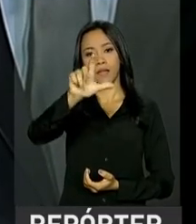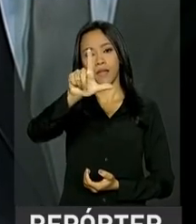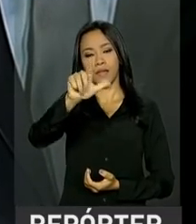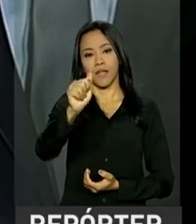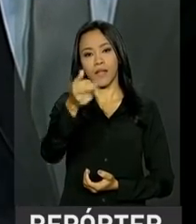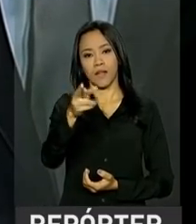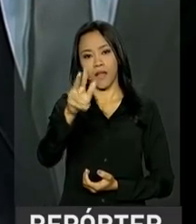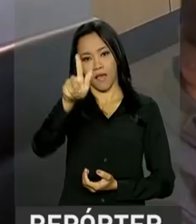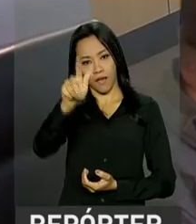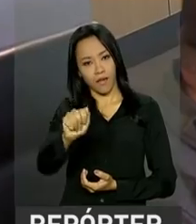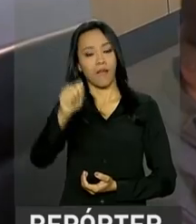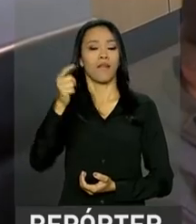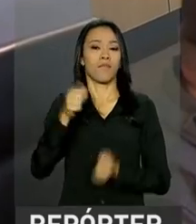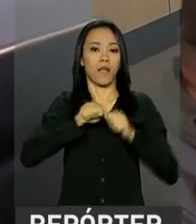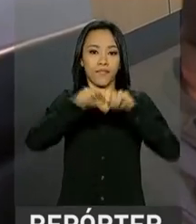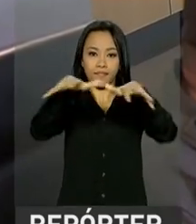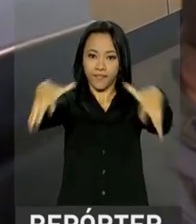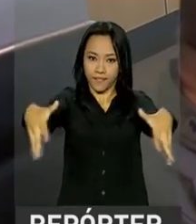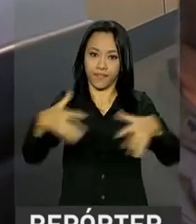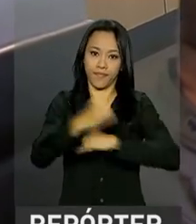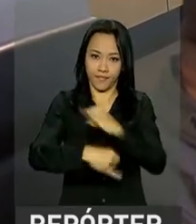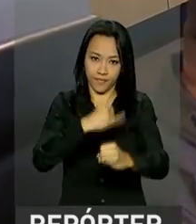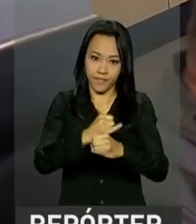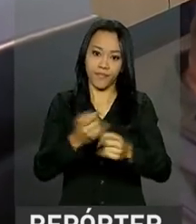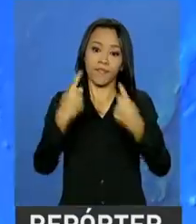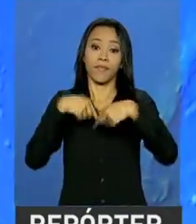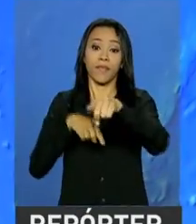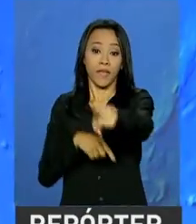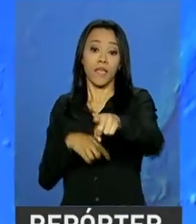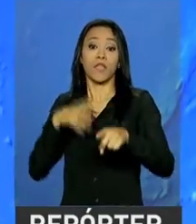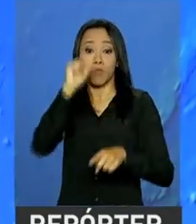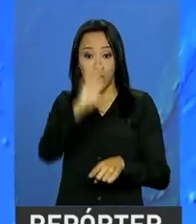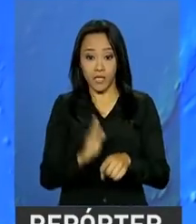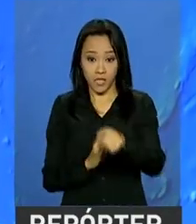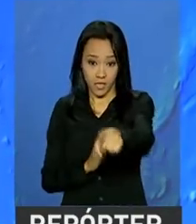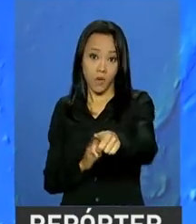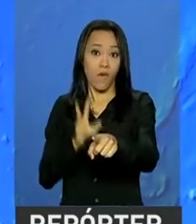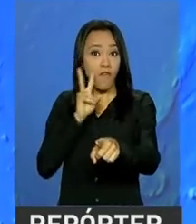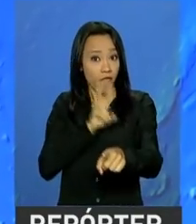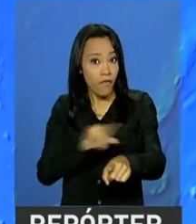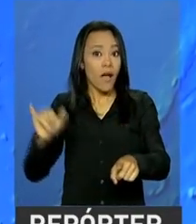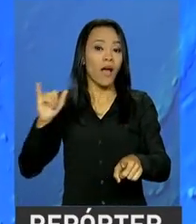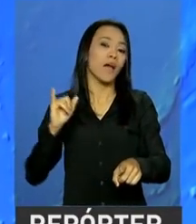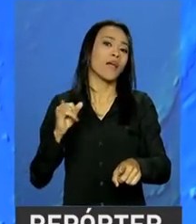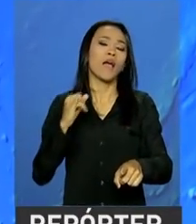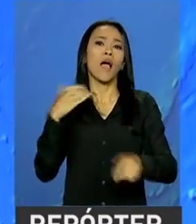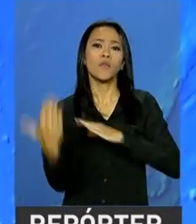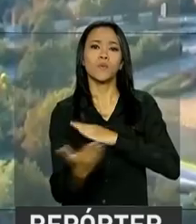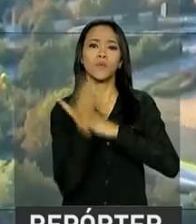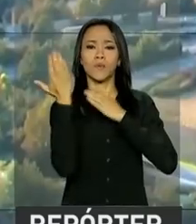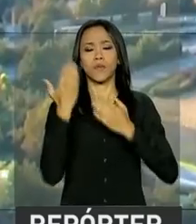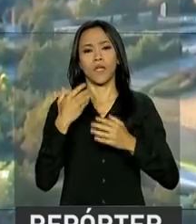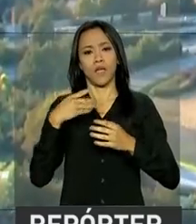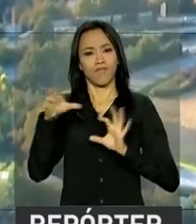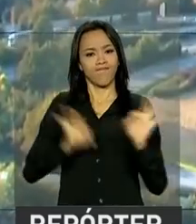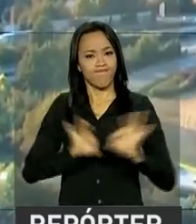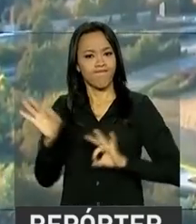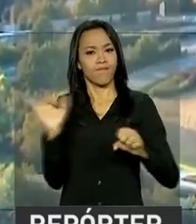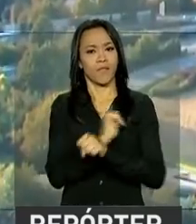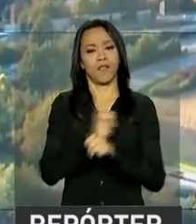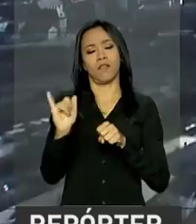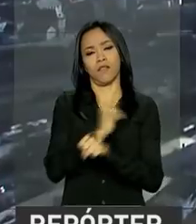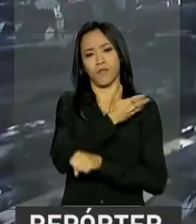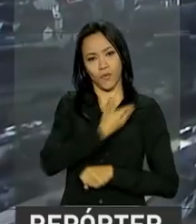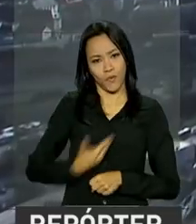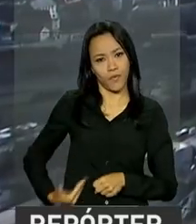no nosso país ea ampliação da oferta de banda larga no país vai afetar setores estratégicos do governo e aprimorar os